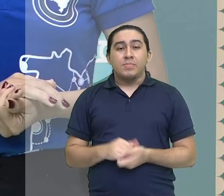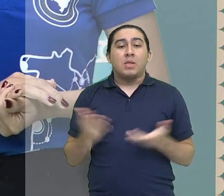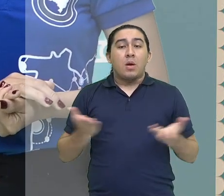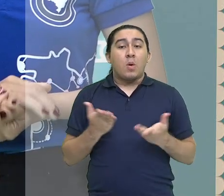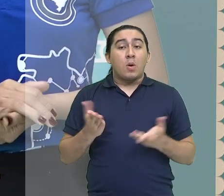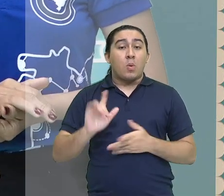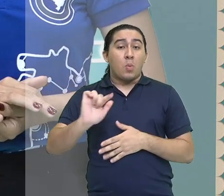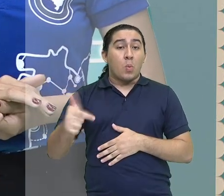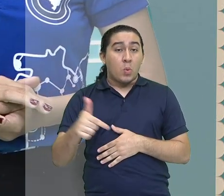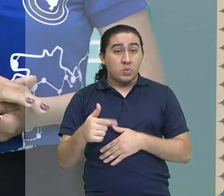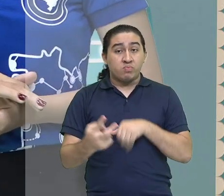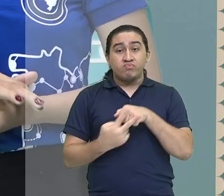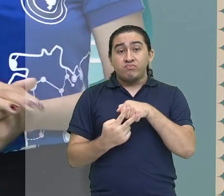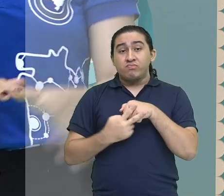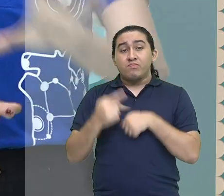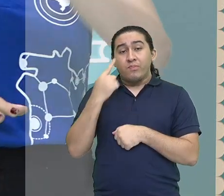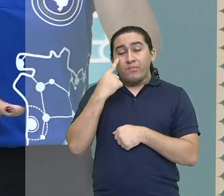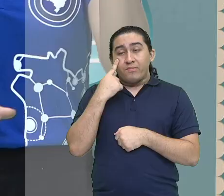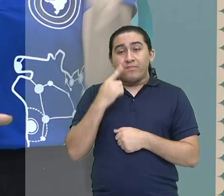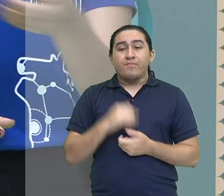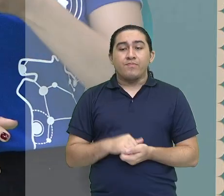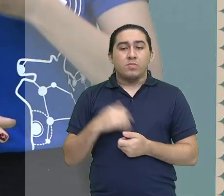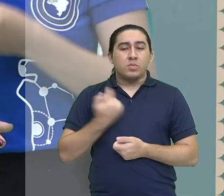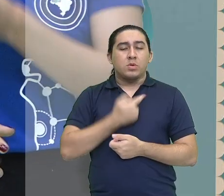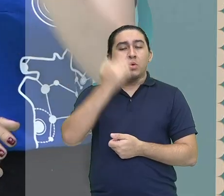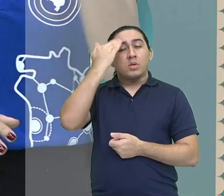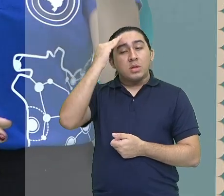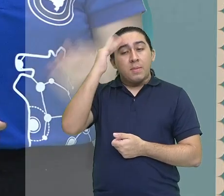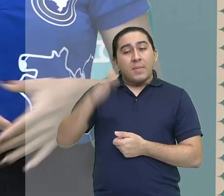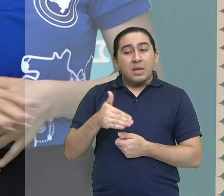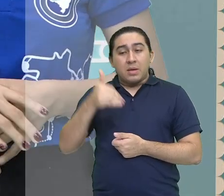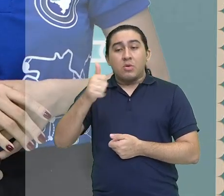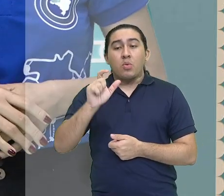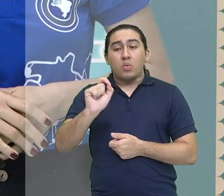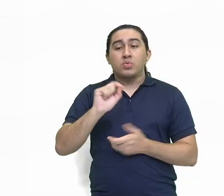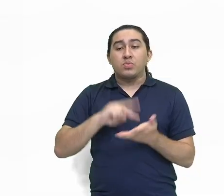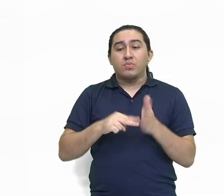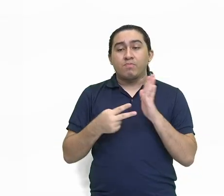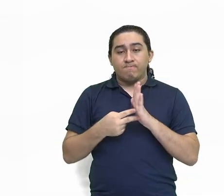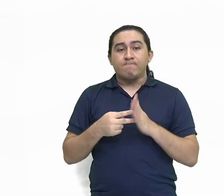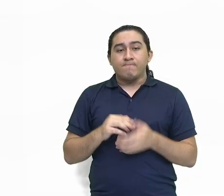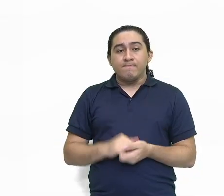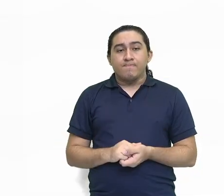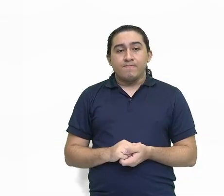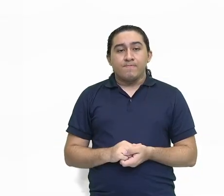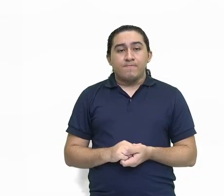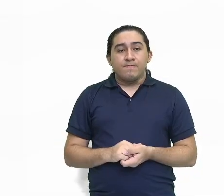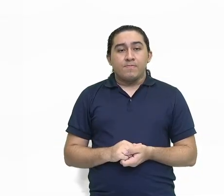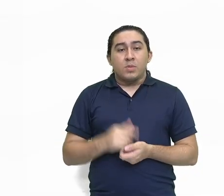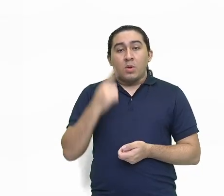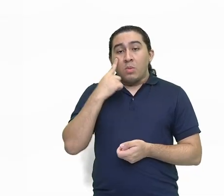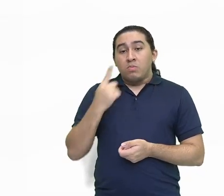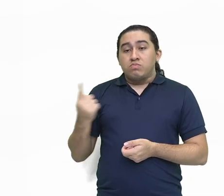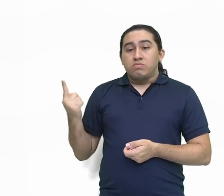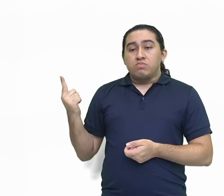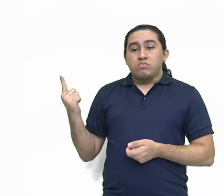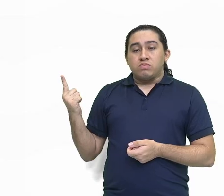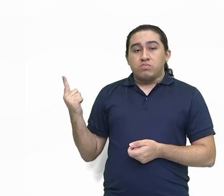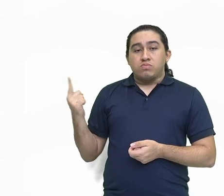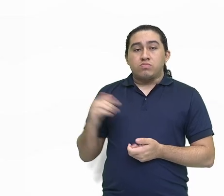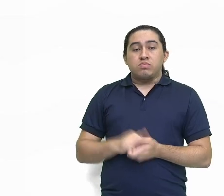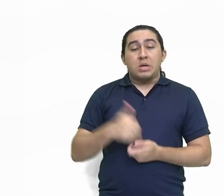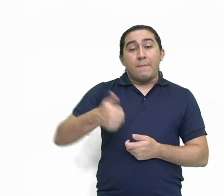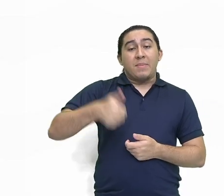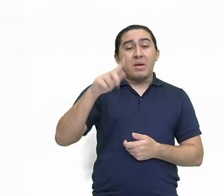nosso próximo caso aí, ó, para a gente entender melhor o que seriam os modos verbais. Então, vejam aí. O modo indicativo expressa